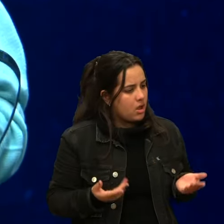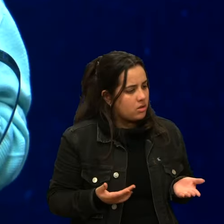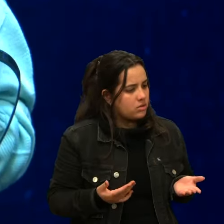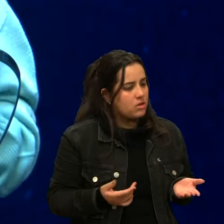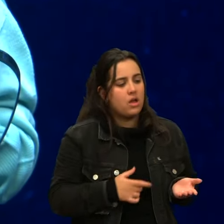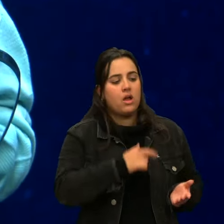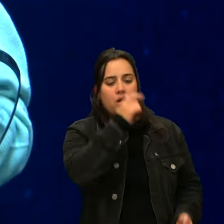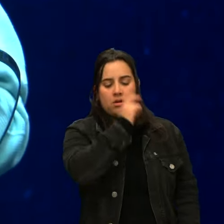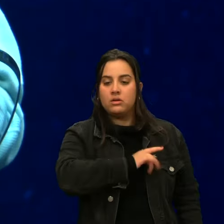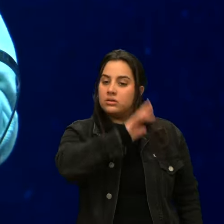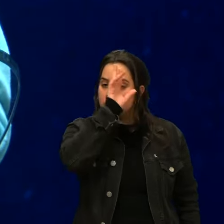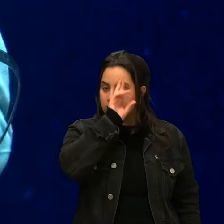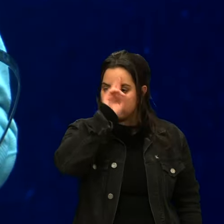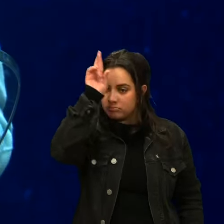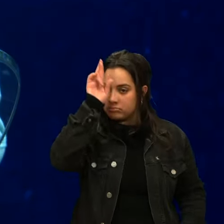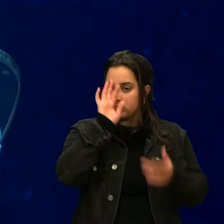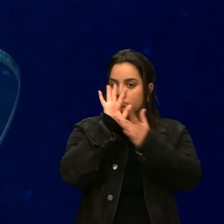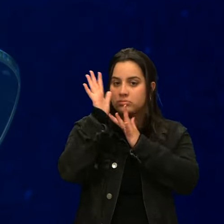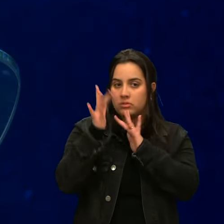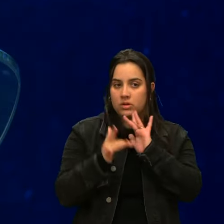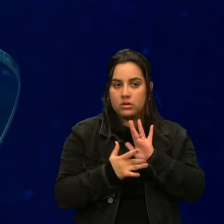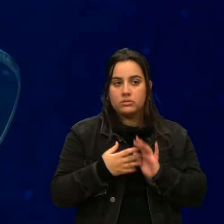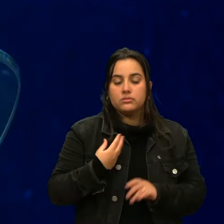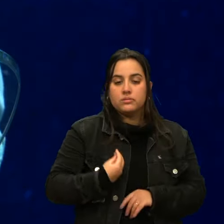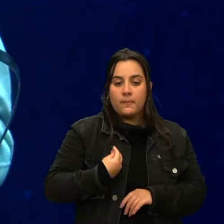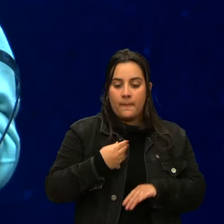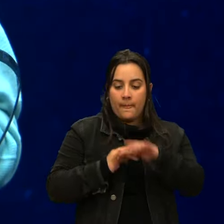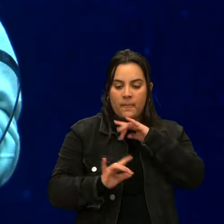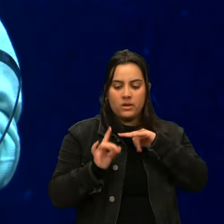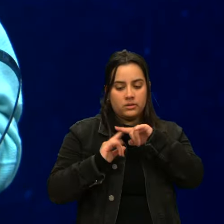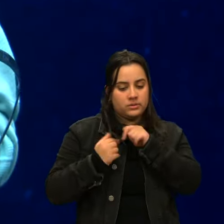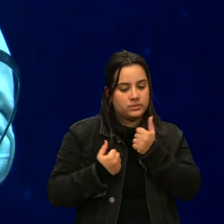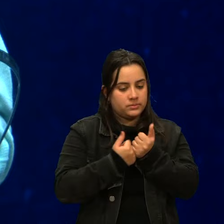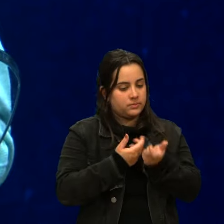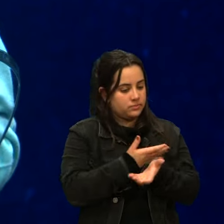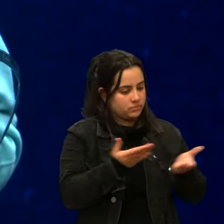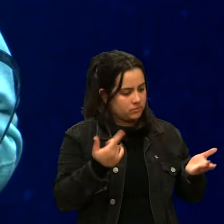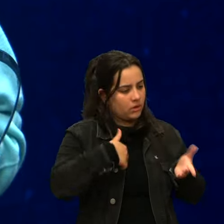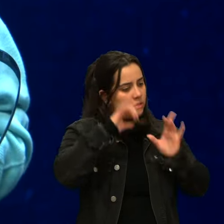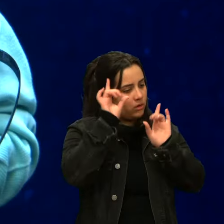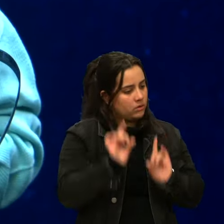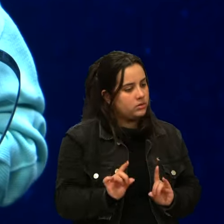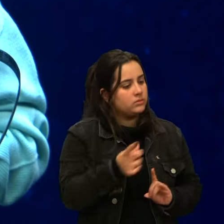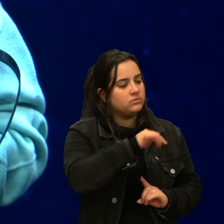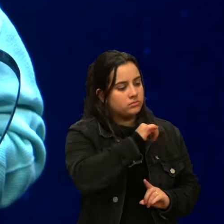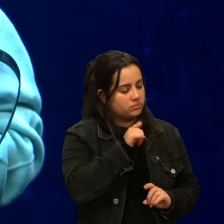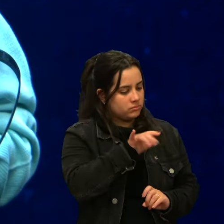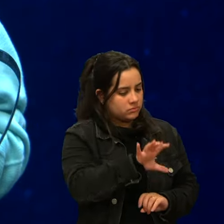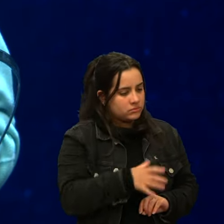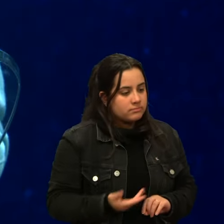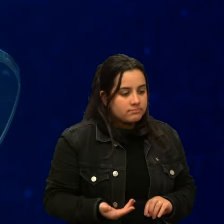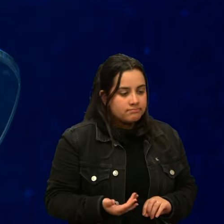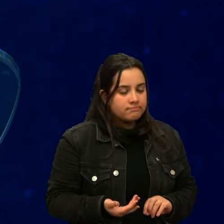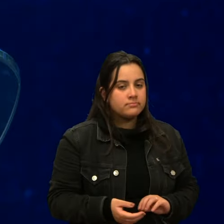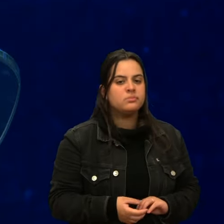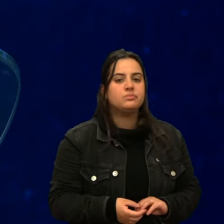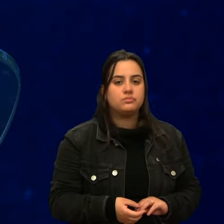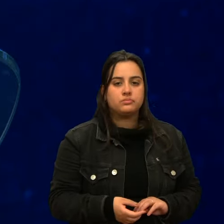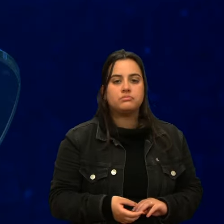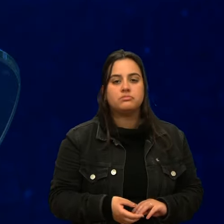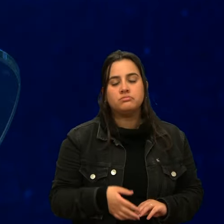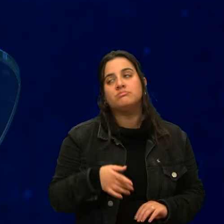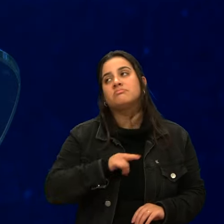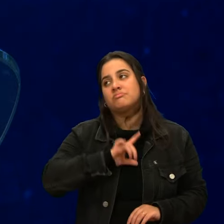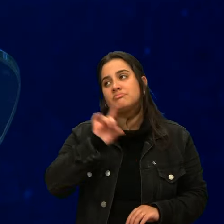o Senhor Jesus, que entregou a vida por você, sou digno de que você se sacrifique dessa maneira? E Deus quebrantou o